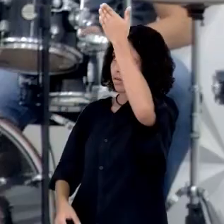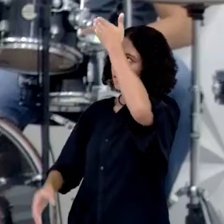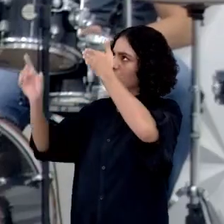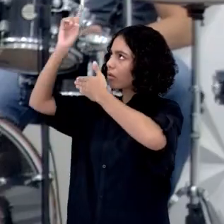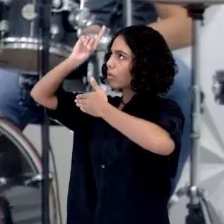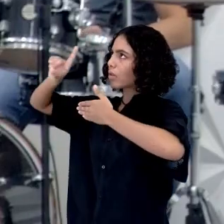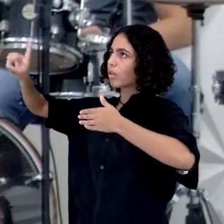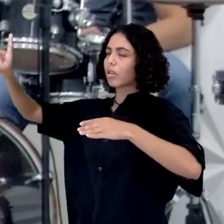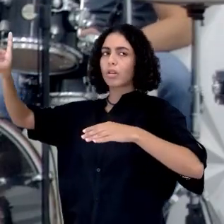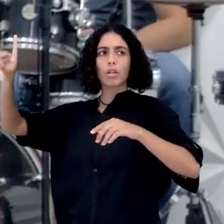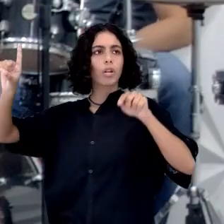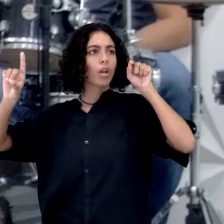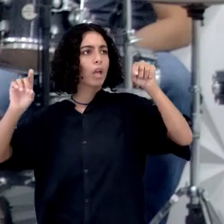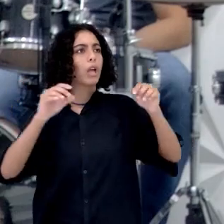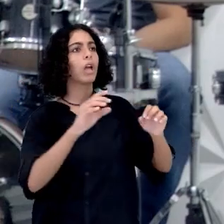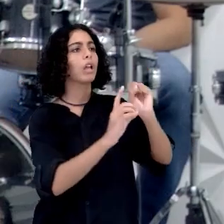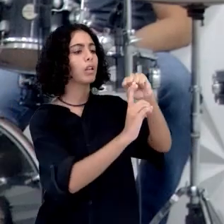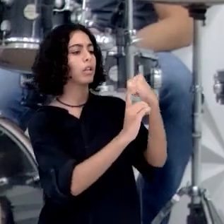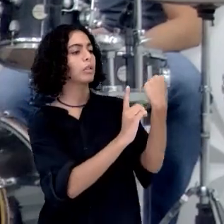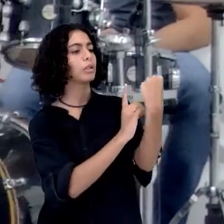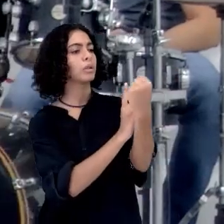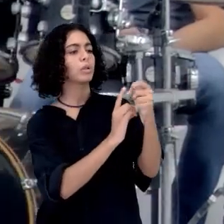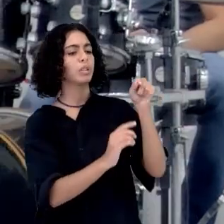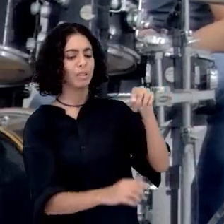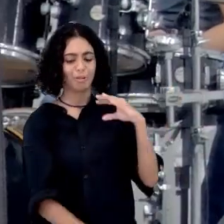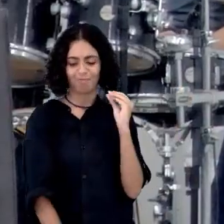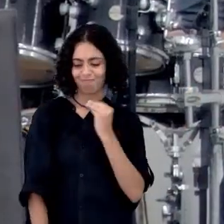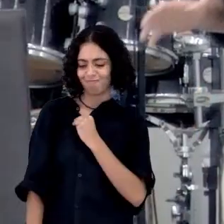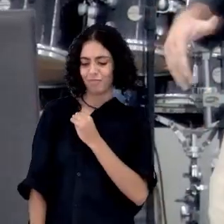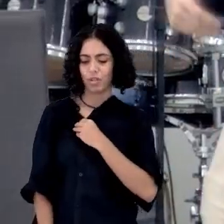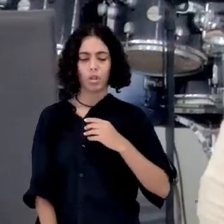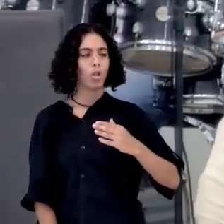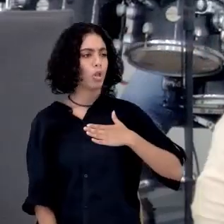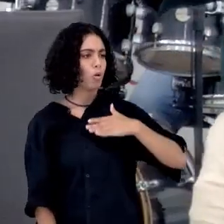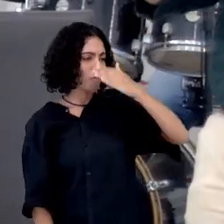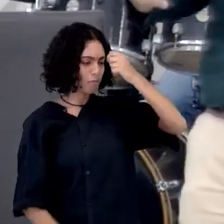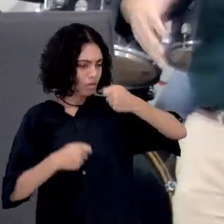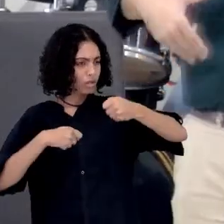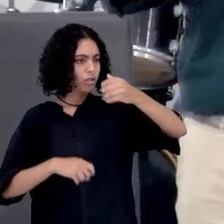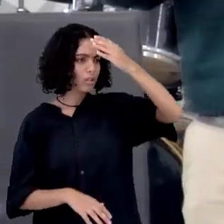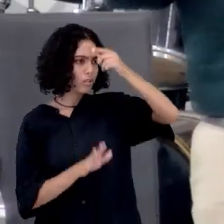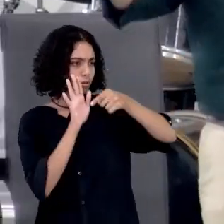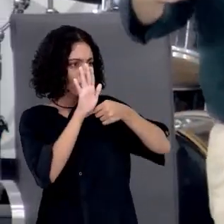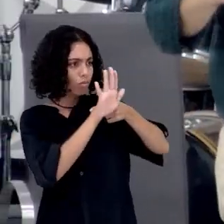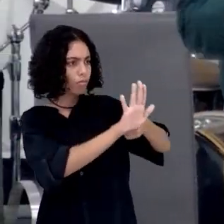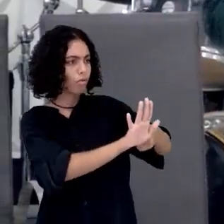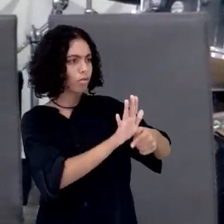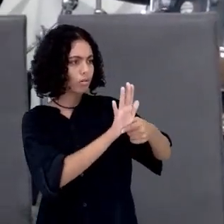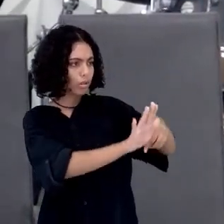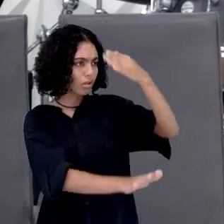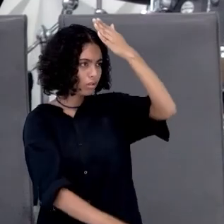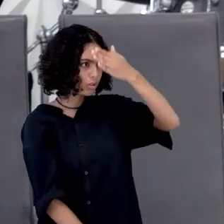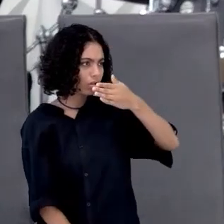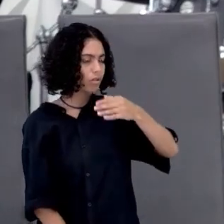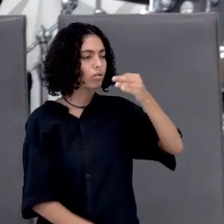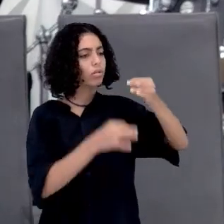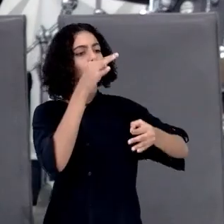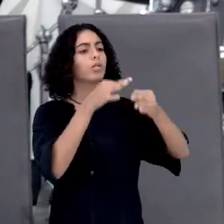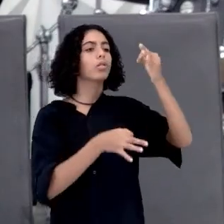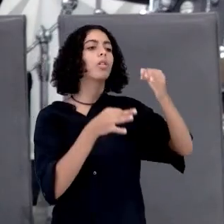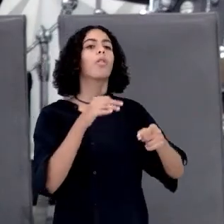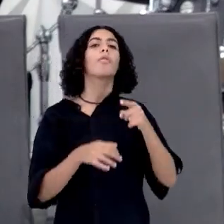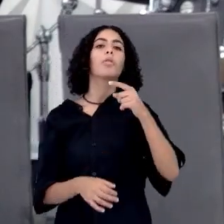humanidade corrompida. Eu sei que você que está aqui hoje talvez tenha muitos motivos para orar, muitos motivos